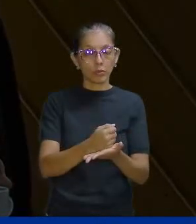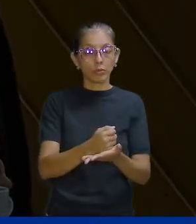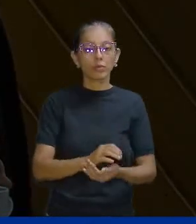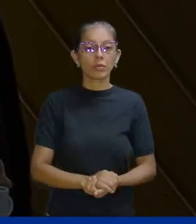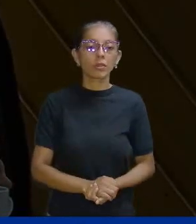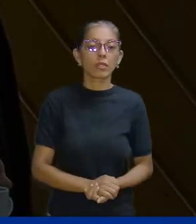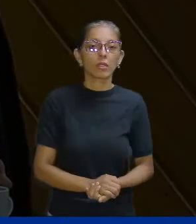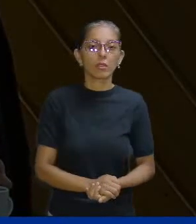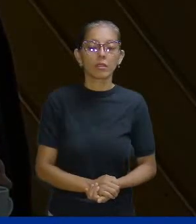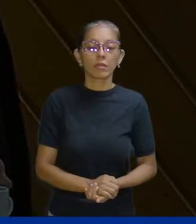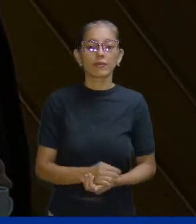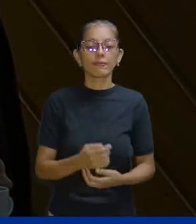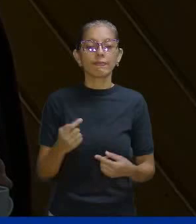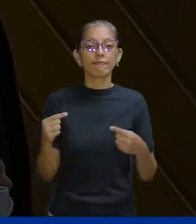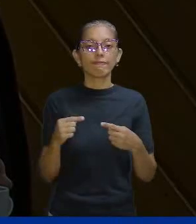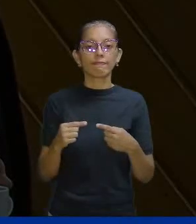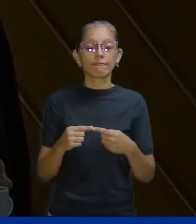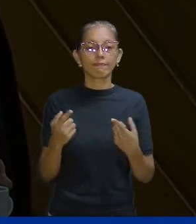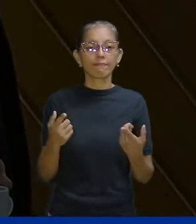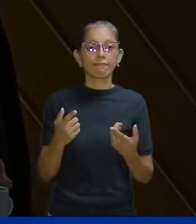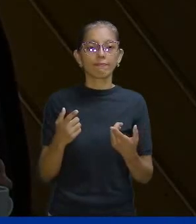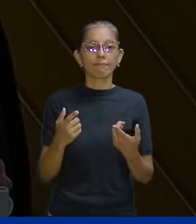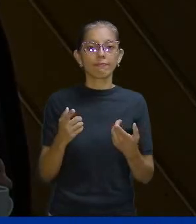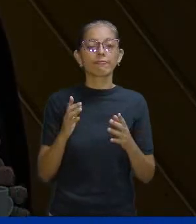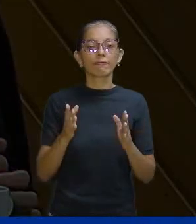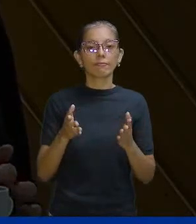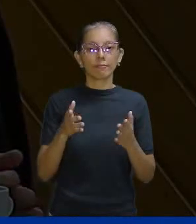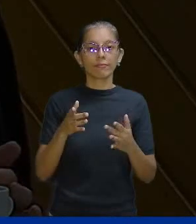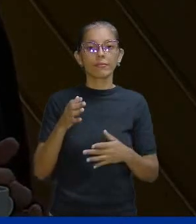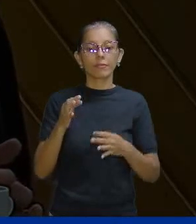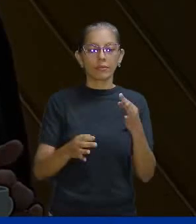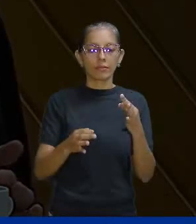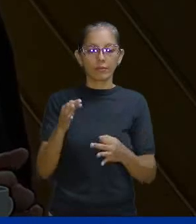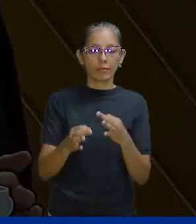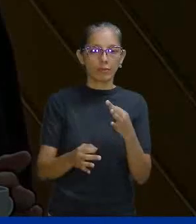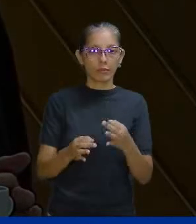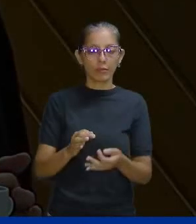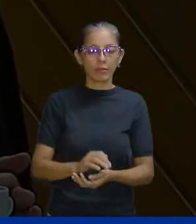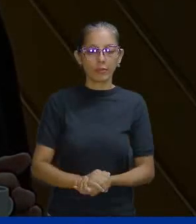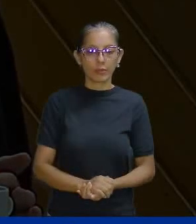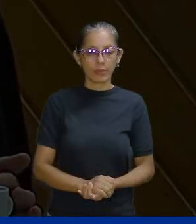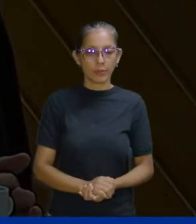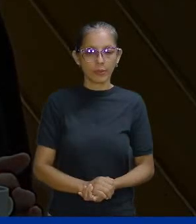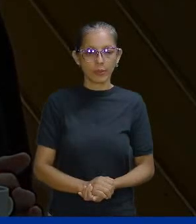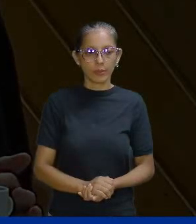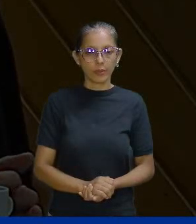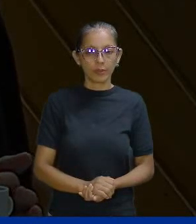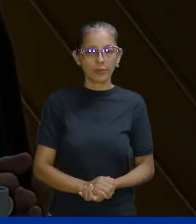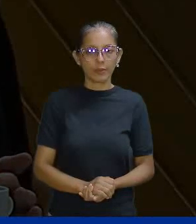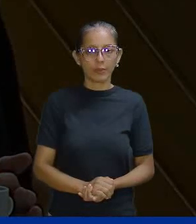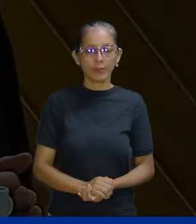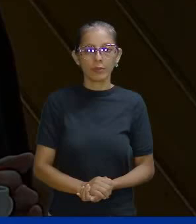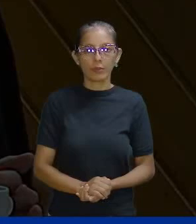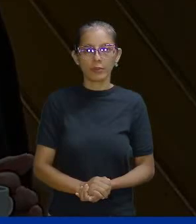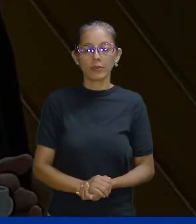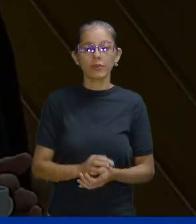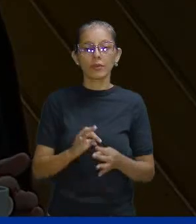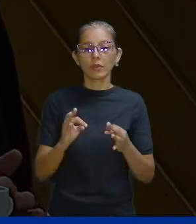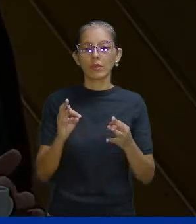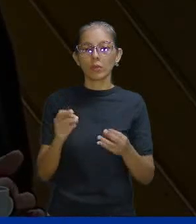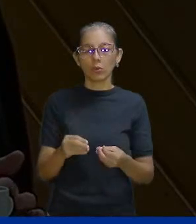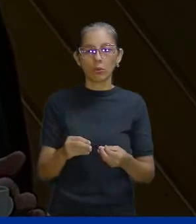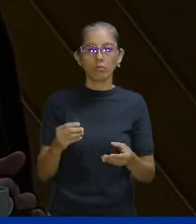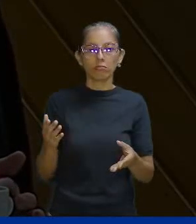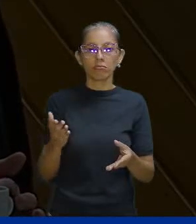de rediscussão da matéria já julgada. registro que houve apreciação de todos os papéis juntados